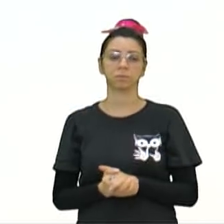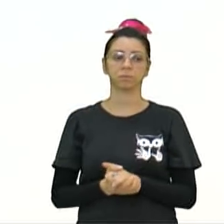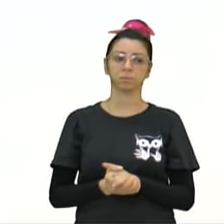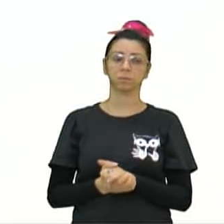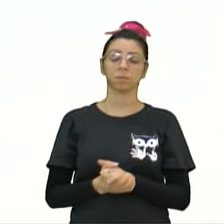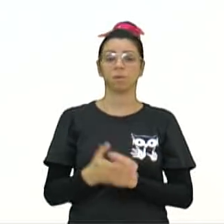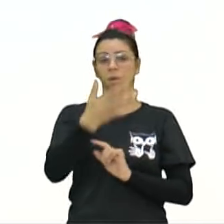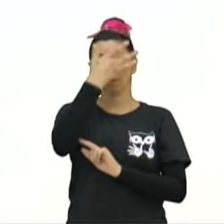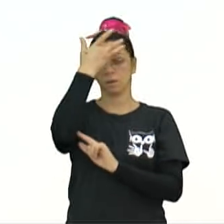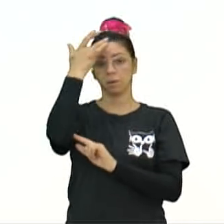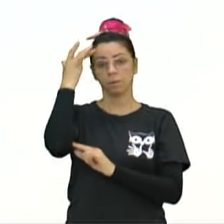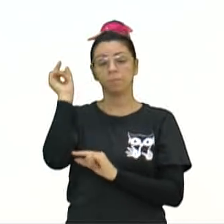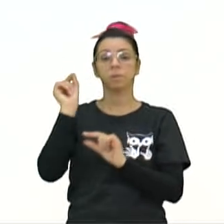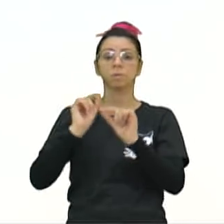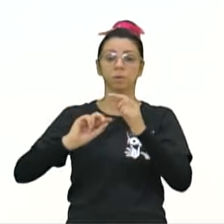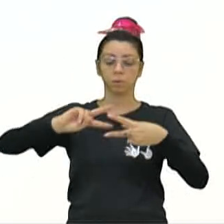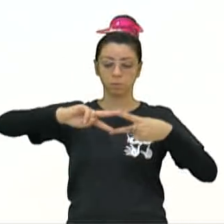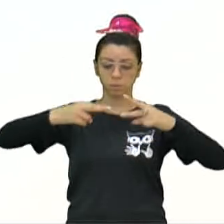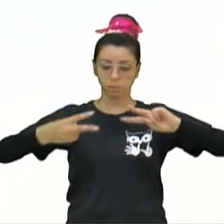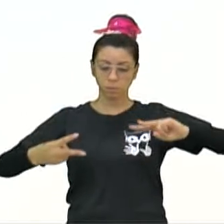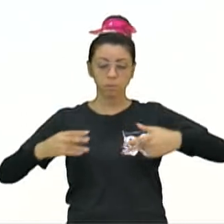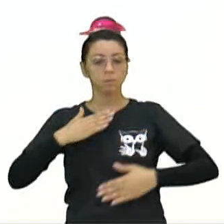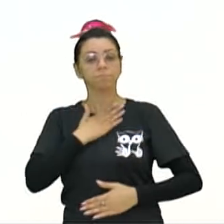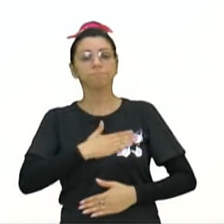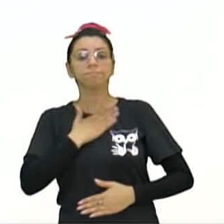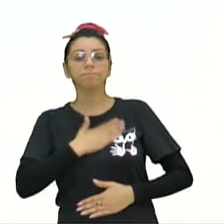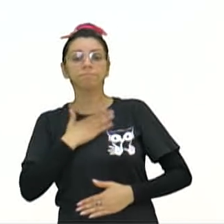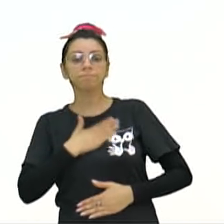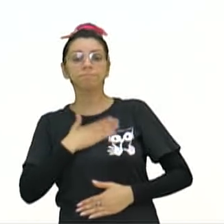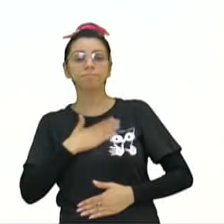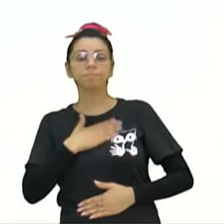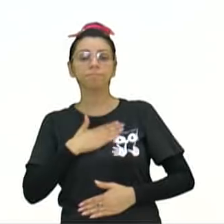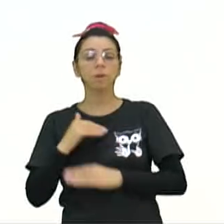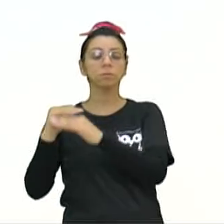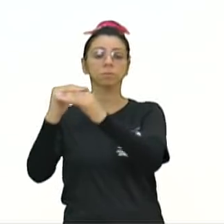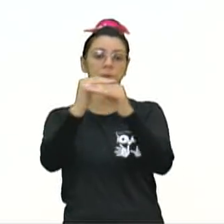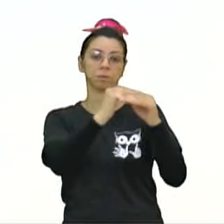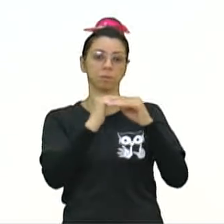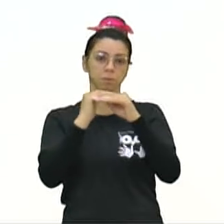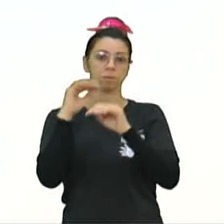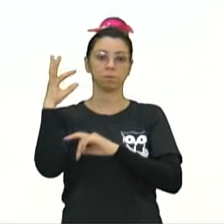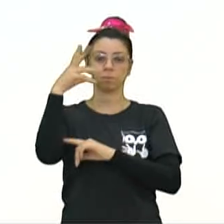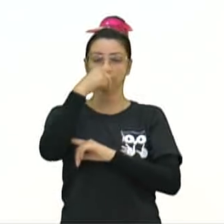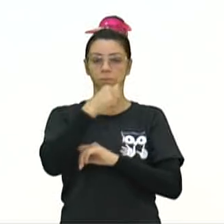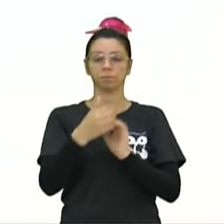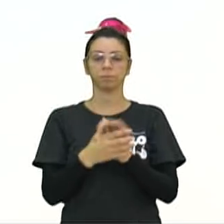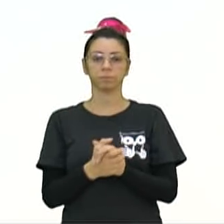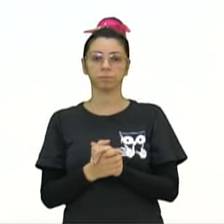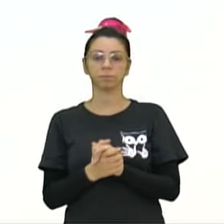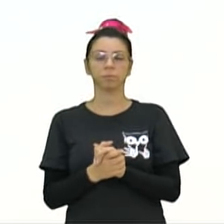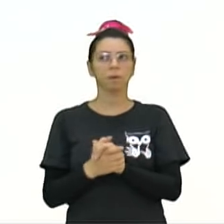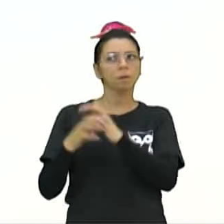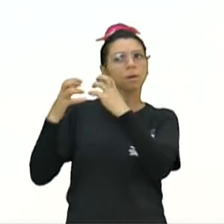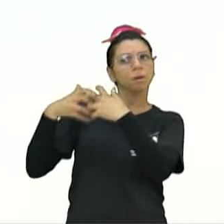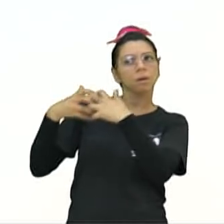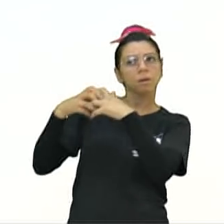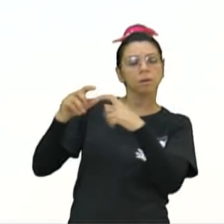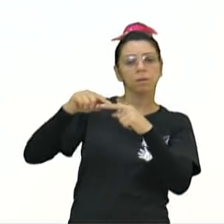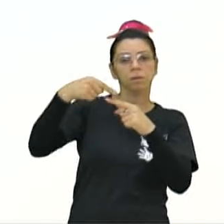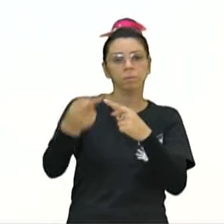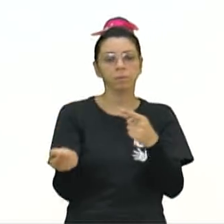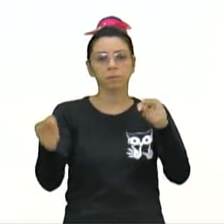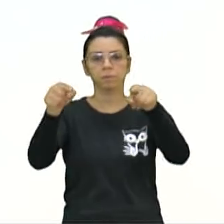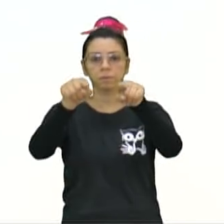as pessoas herdam geneticamente o gosto pela estética, pelos padrões de beleza. Reflita um pouquinho sobre essa questão e a gente volta